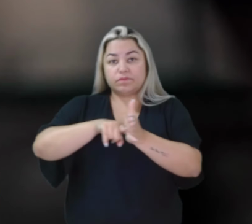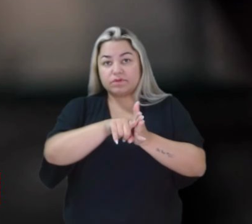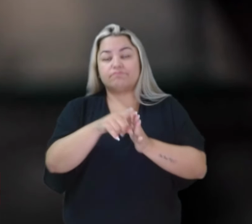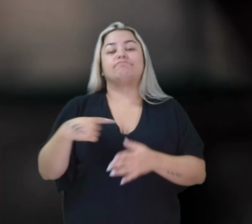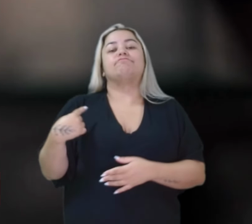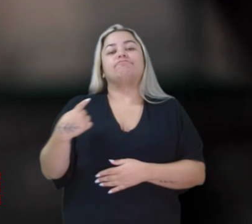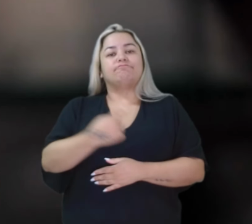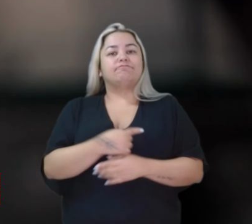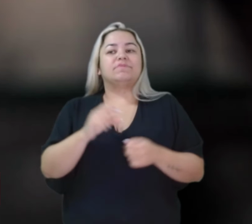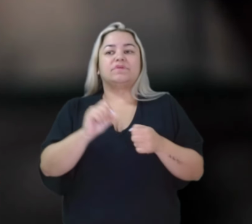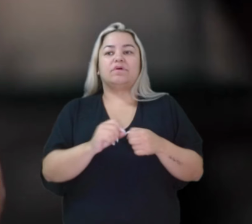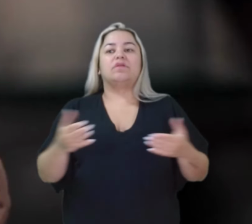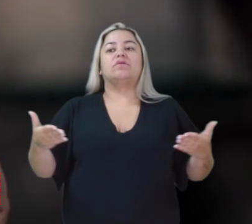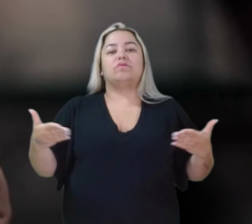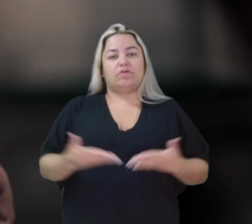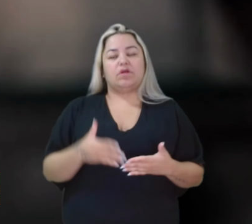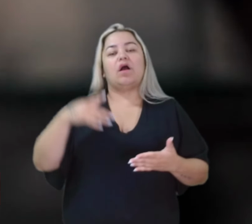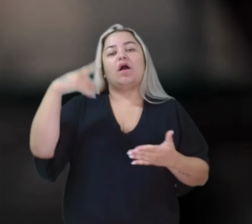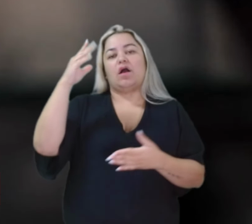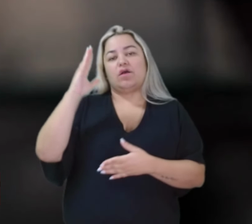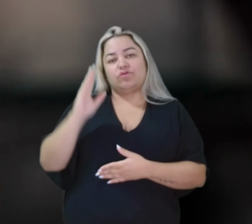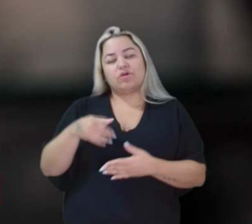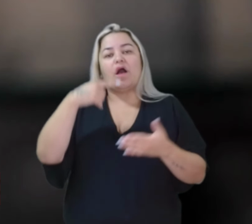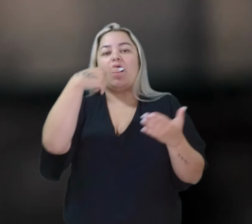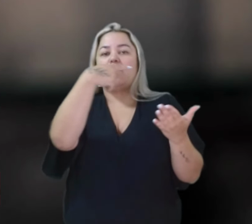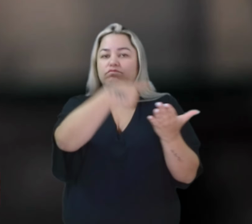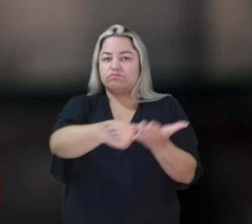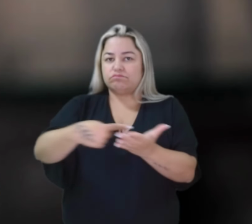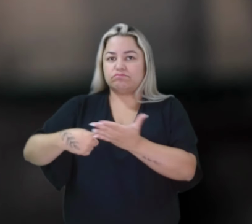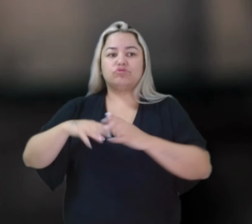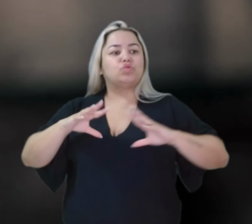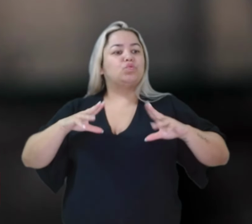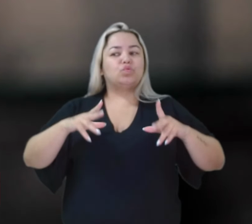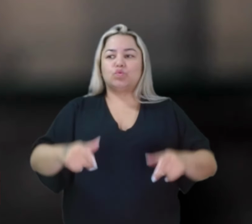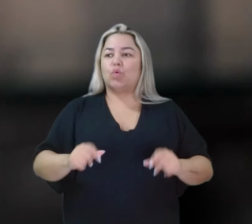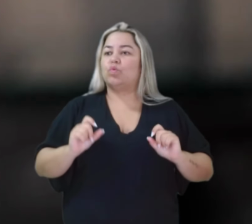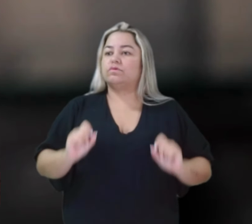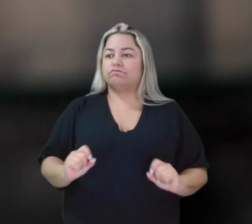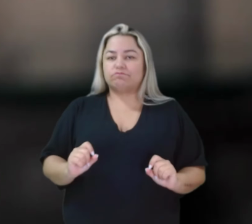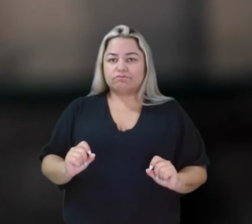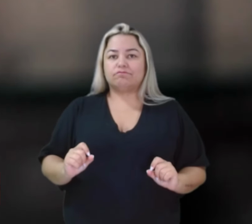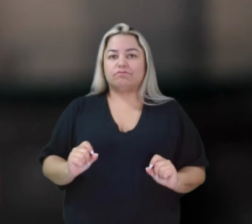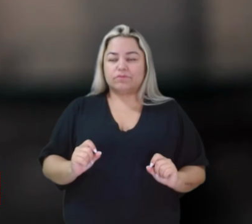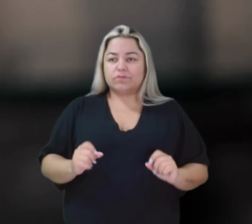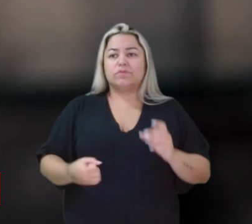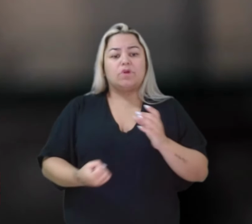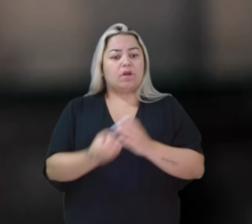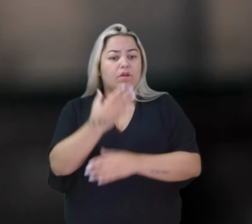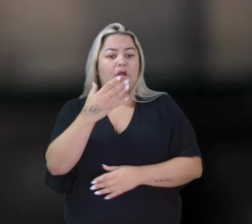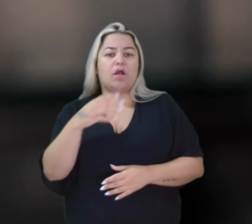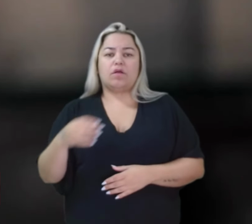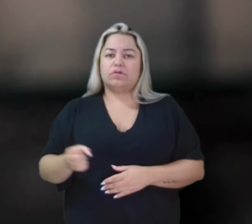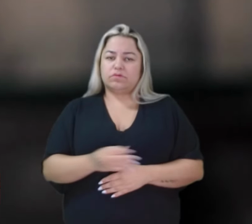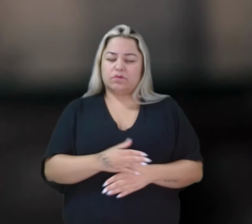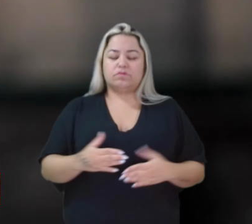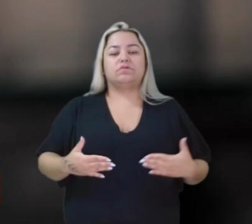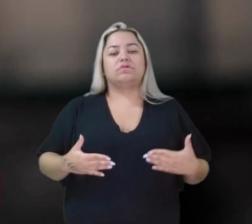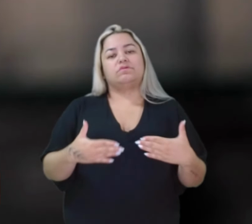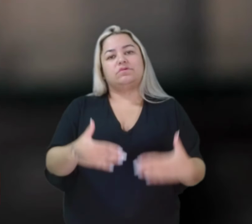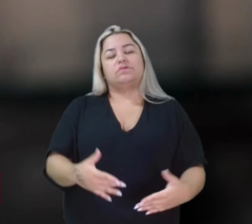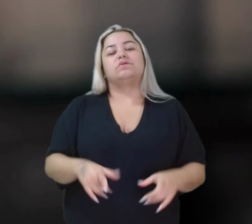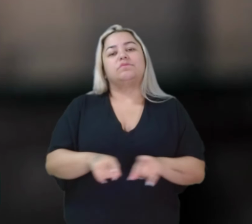a gente fazer até agora está cumprido. Tudo. A gente primeiro precisou criar novos ministérios, recolocar os